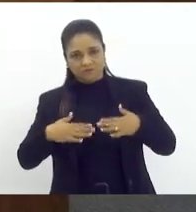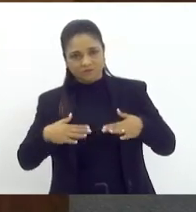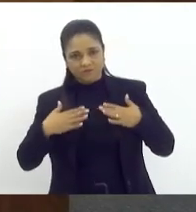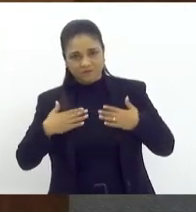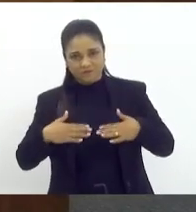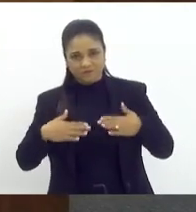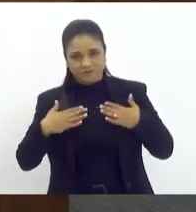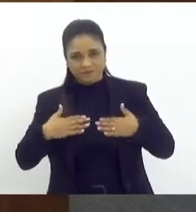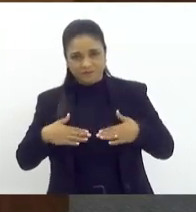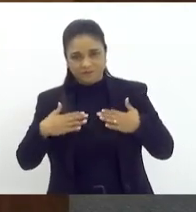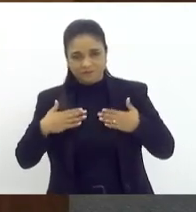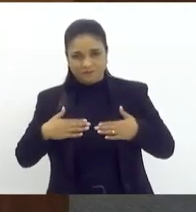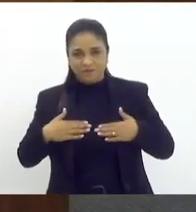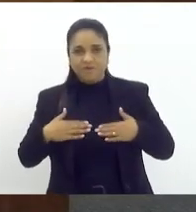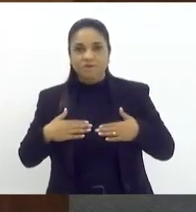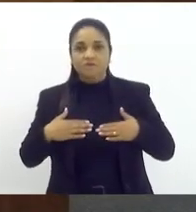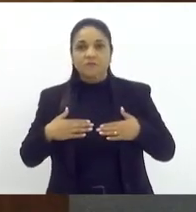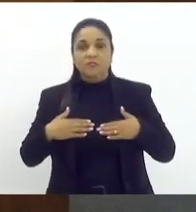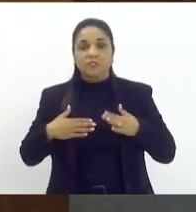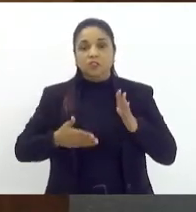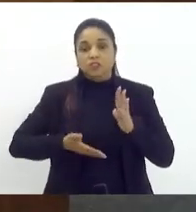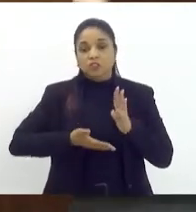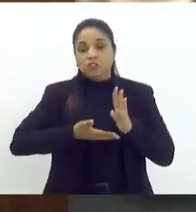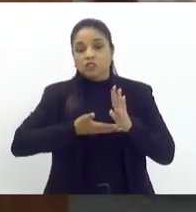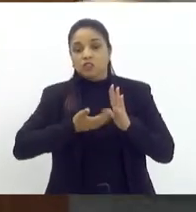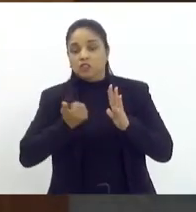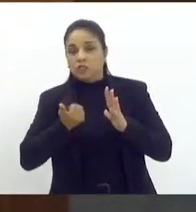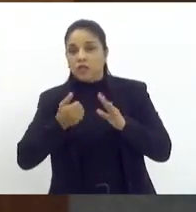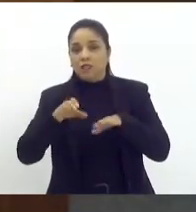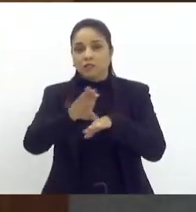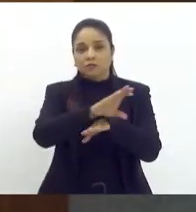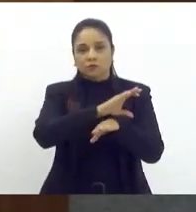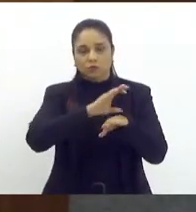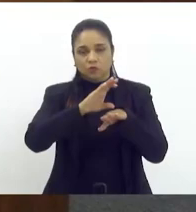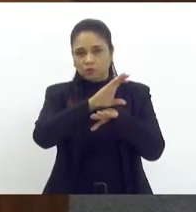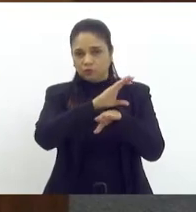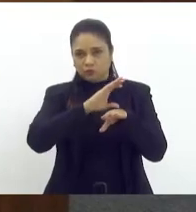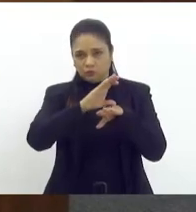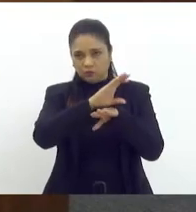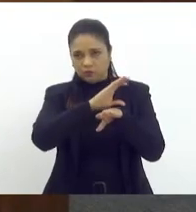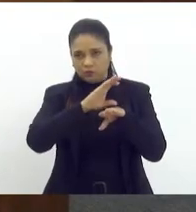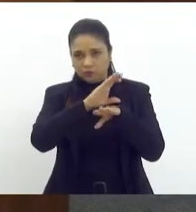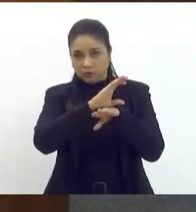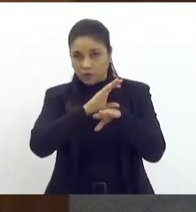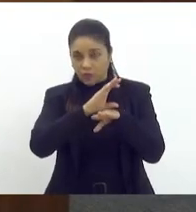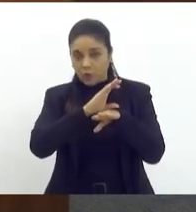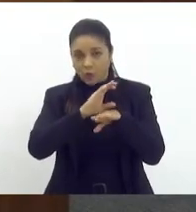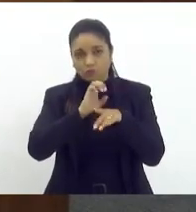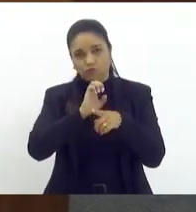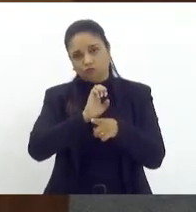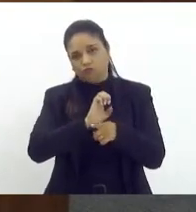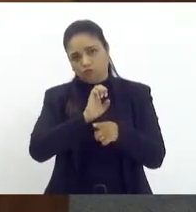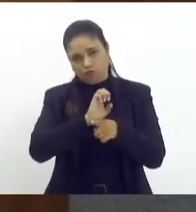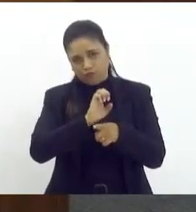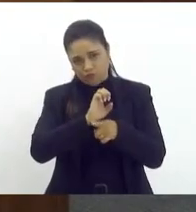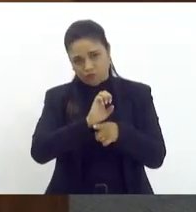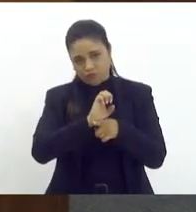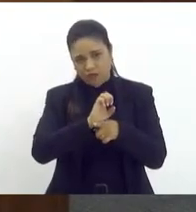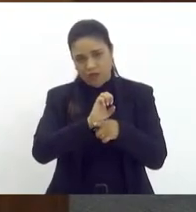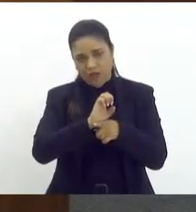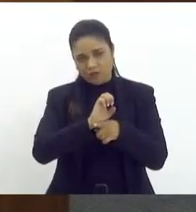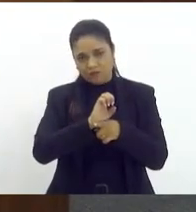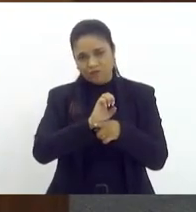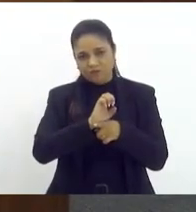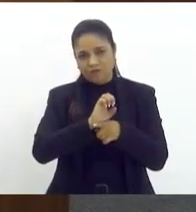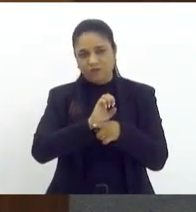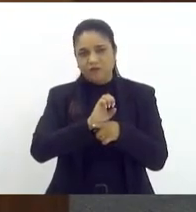preciosismo a gente retirar da Constituição acho que não cabe a construção do nosso Estado ficar se envolvendo em